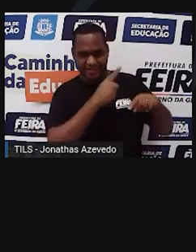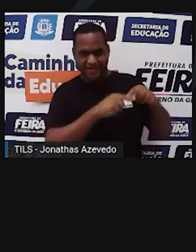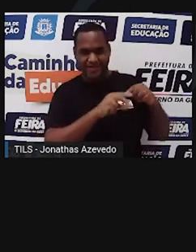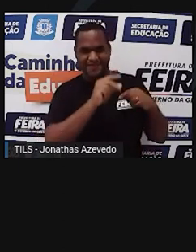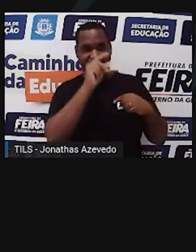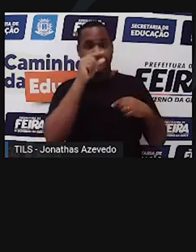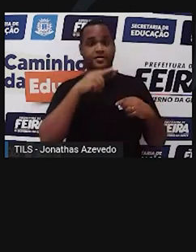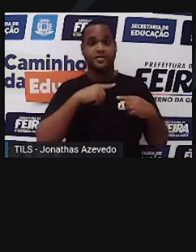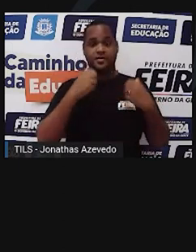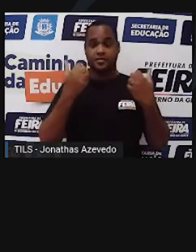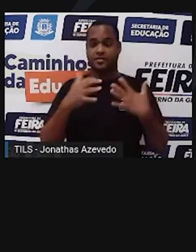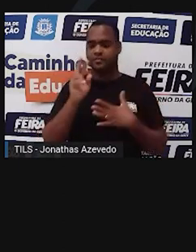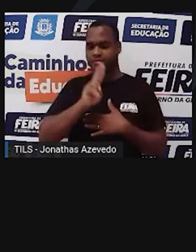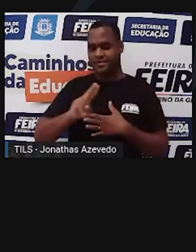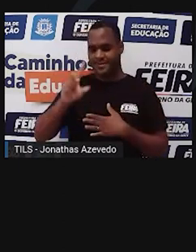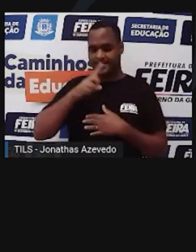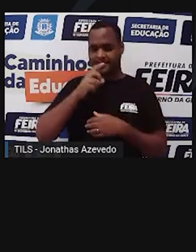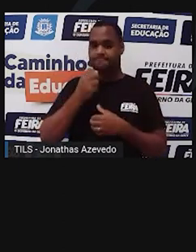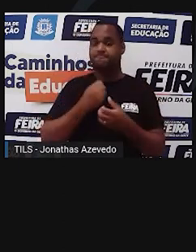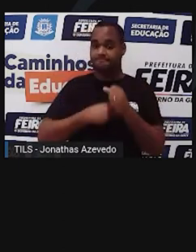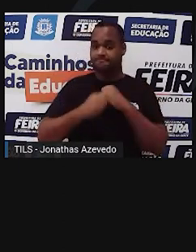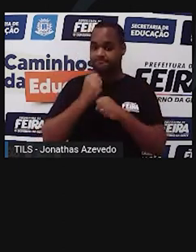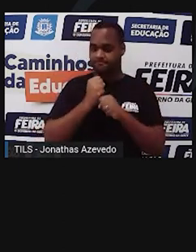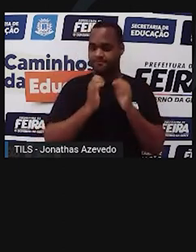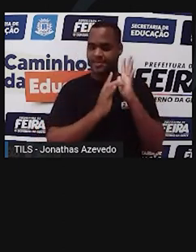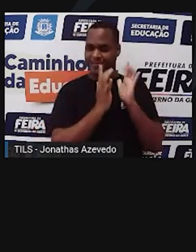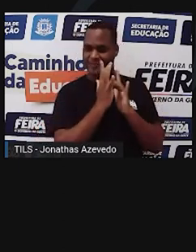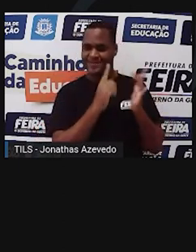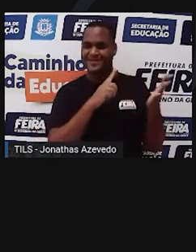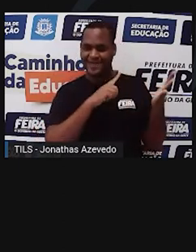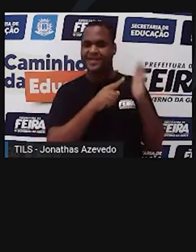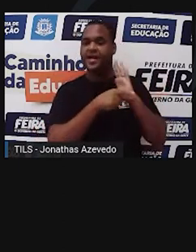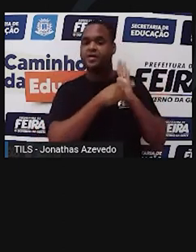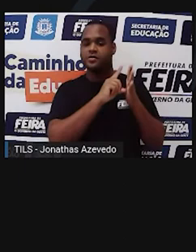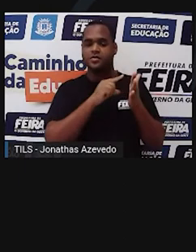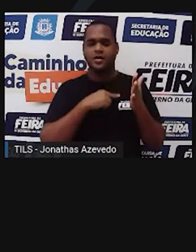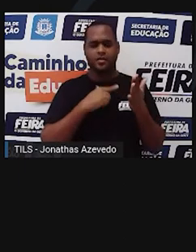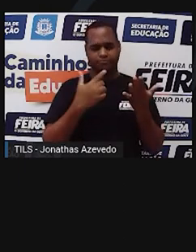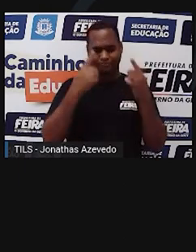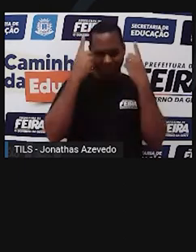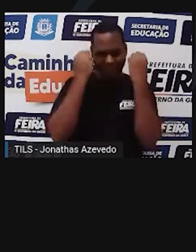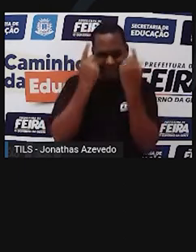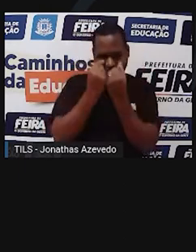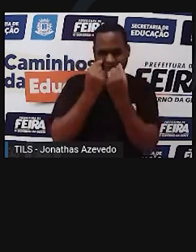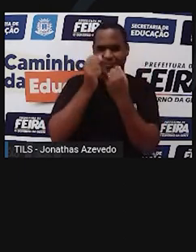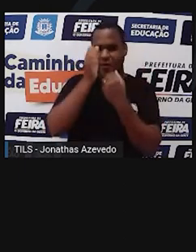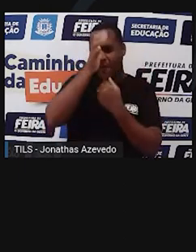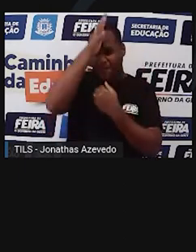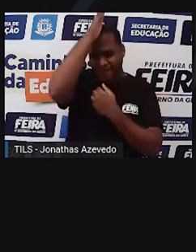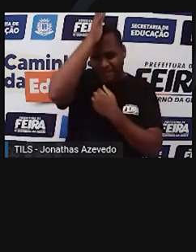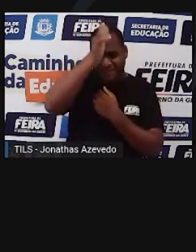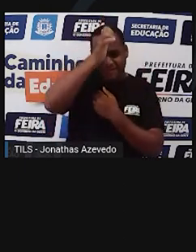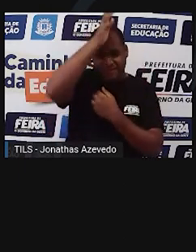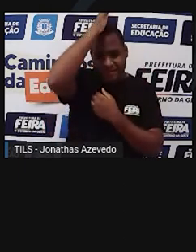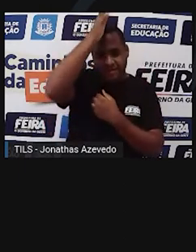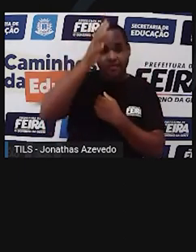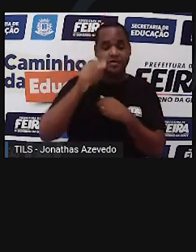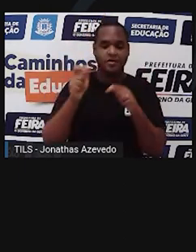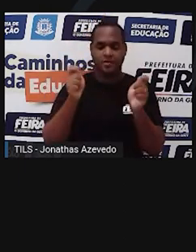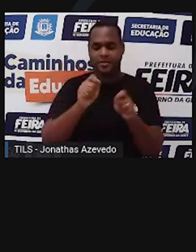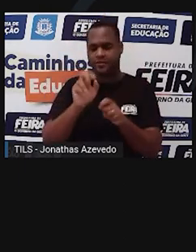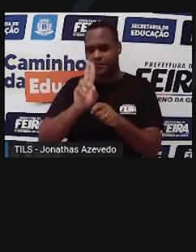utilizada desde o século I a.C. por muitos gregos e romanos. Ela era usada para gerar